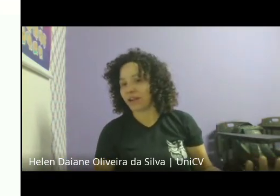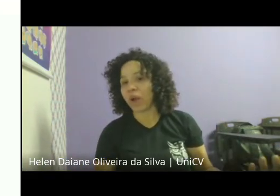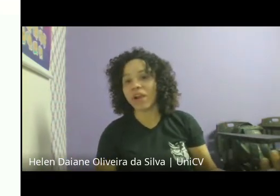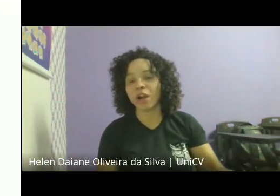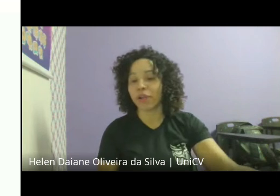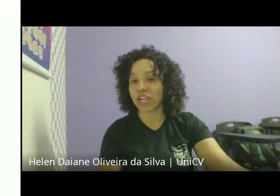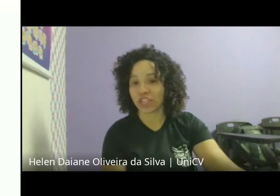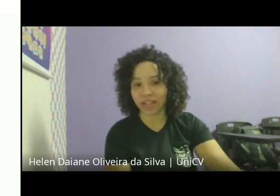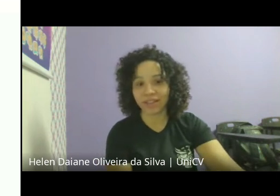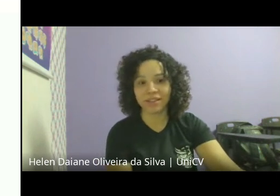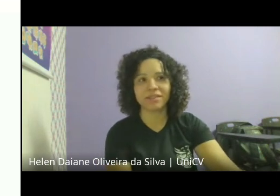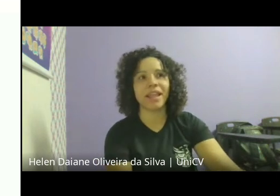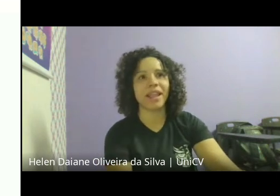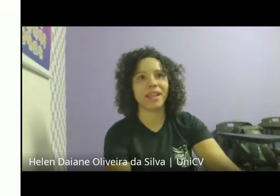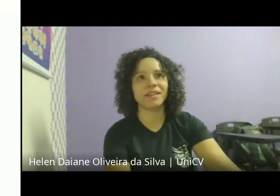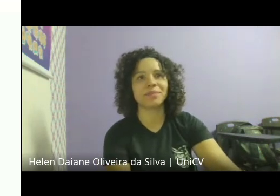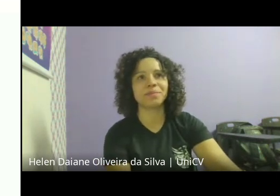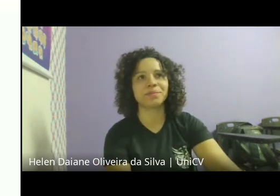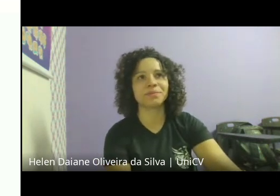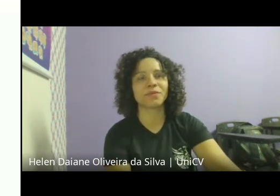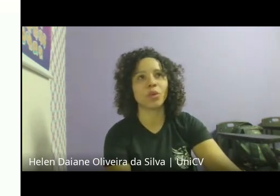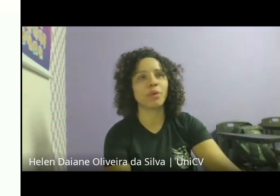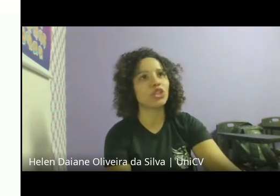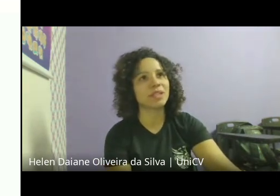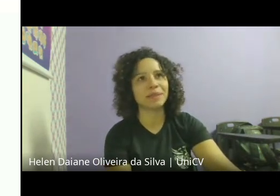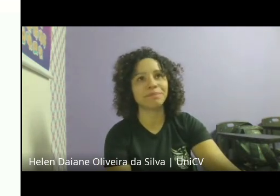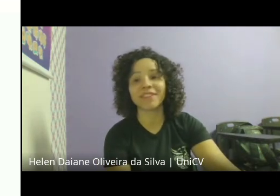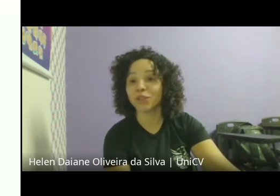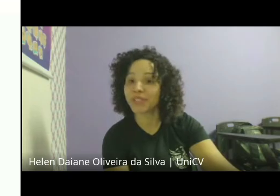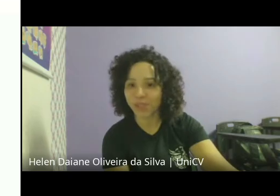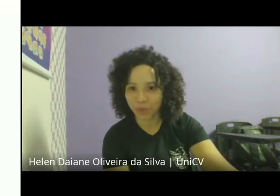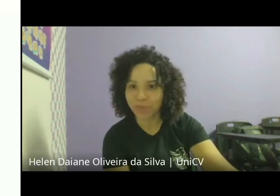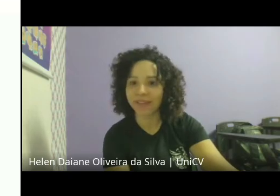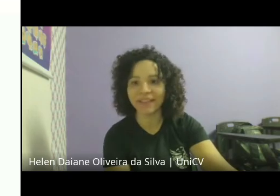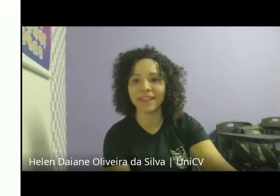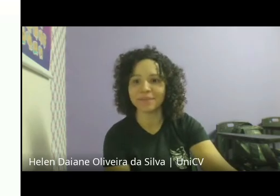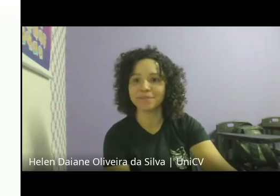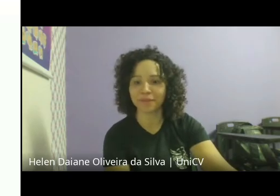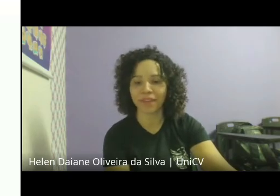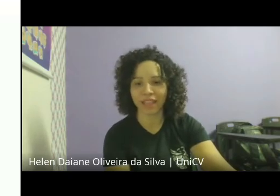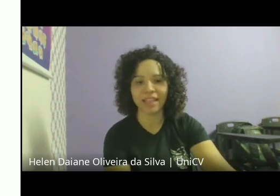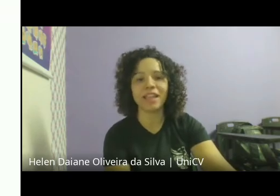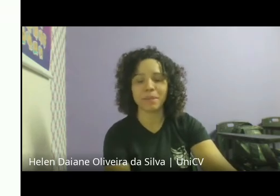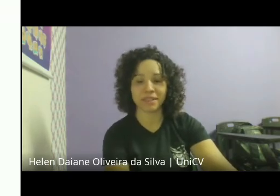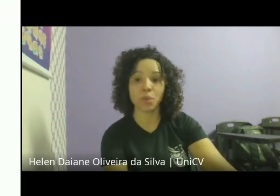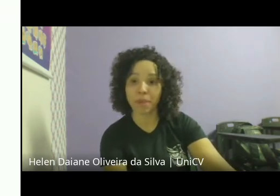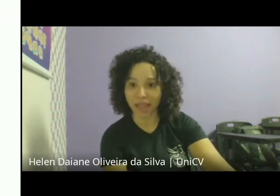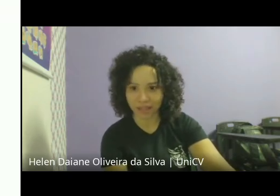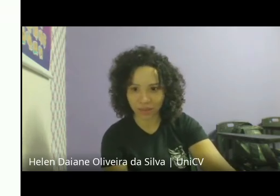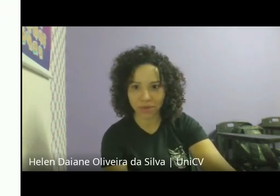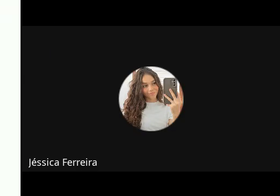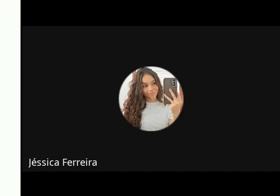Então, assim, não é um campo que a gente teria, como eu posso dizer, tantos alunos para atender, mas tem